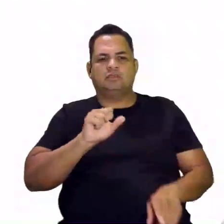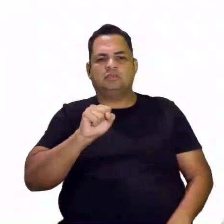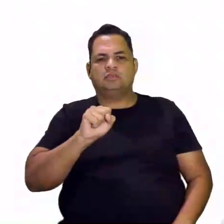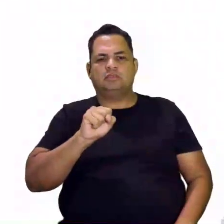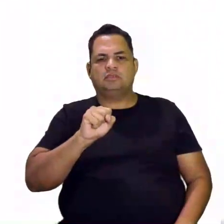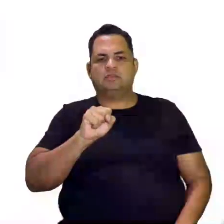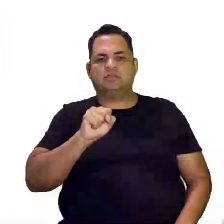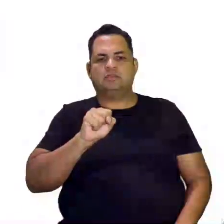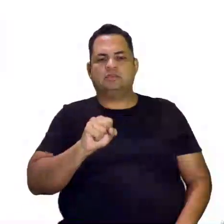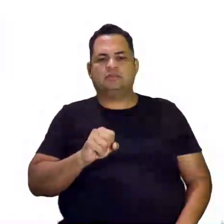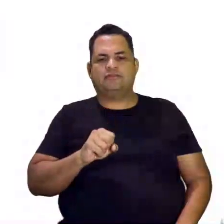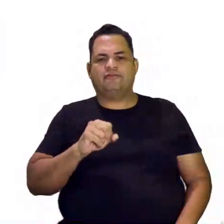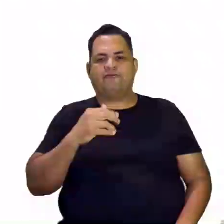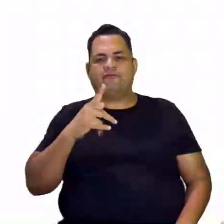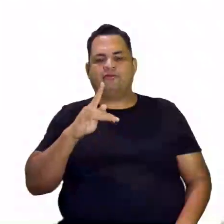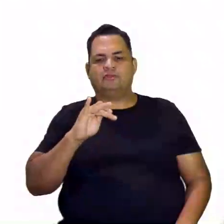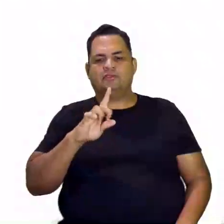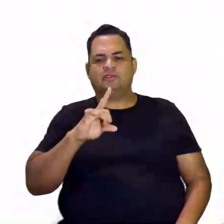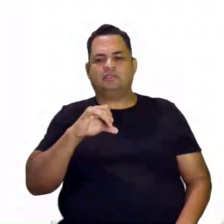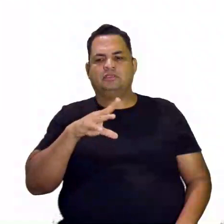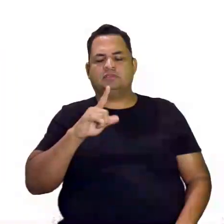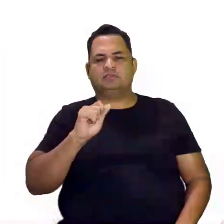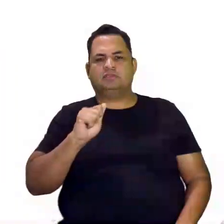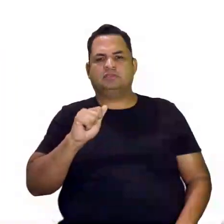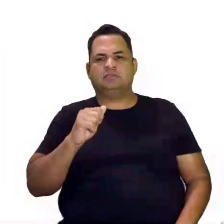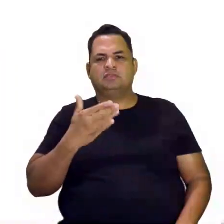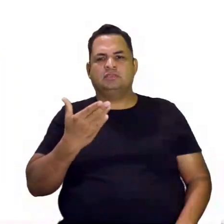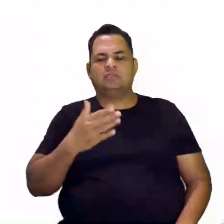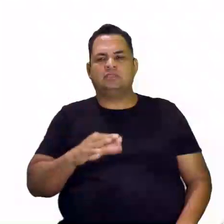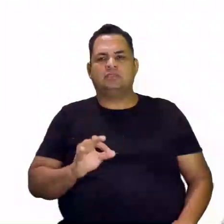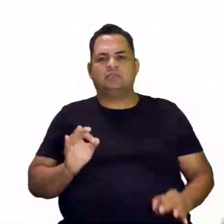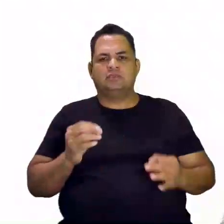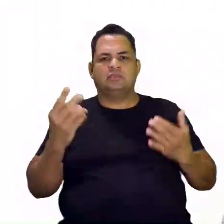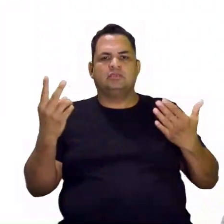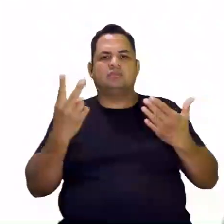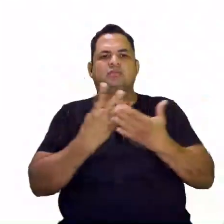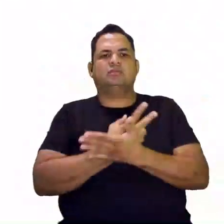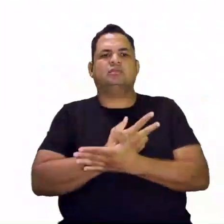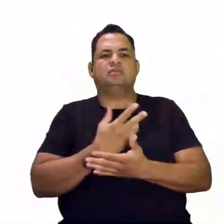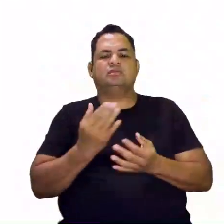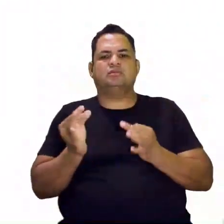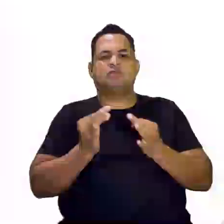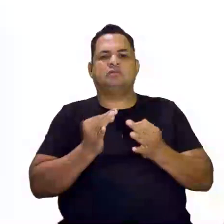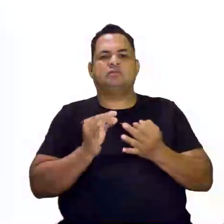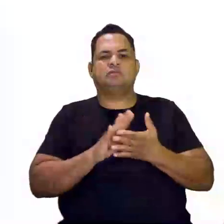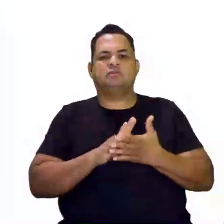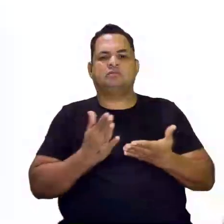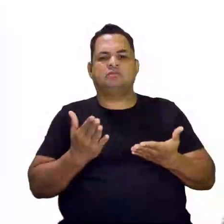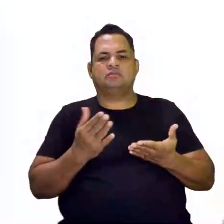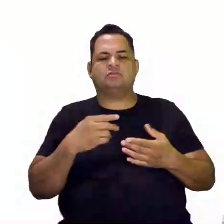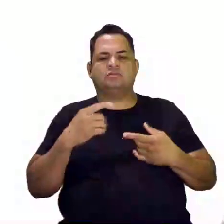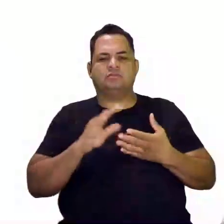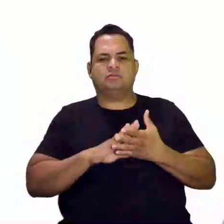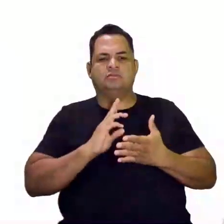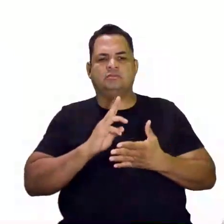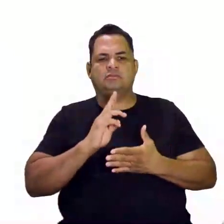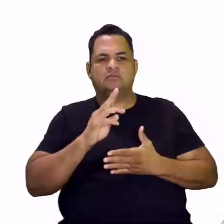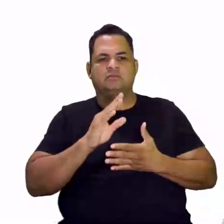procarionte fotossintetizante. E aí, aconteceu o tão chamado